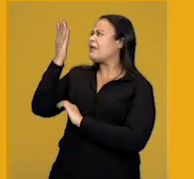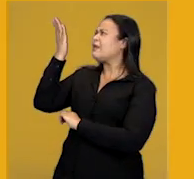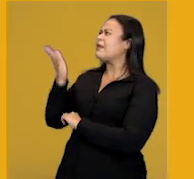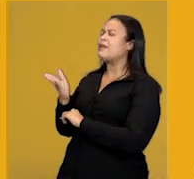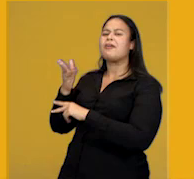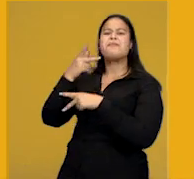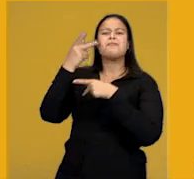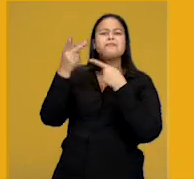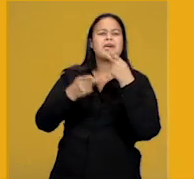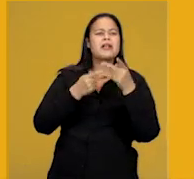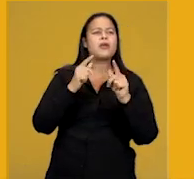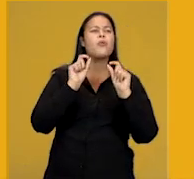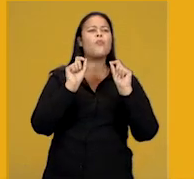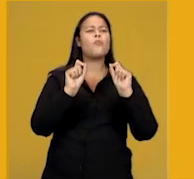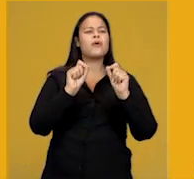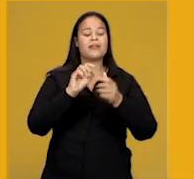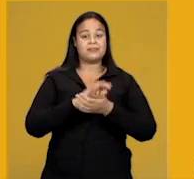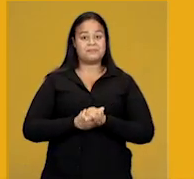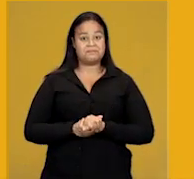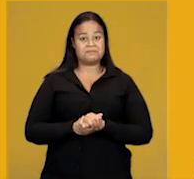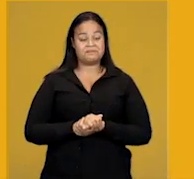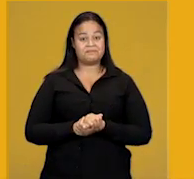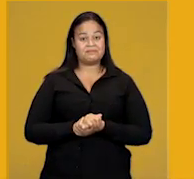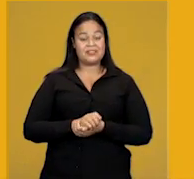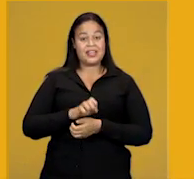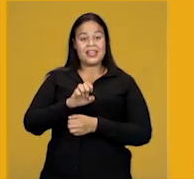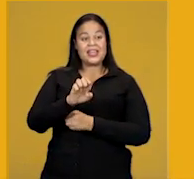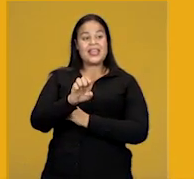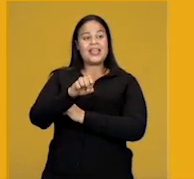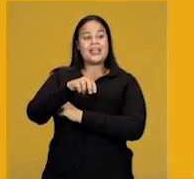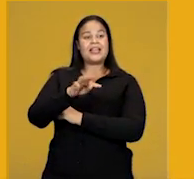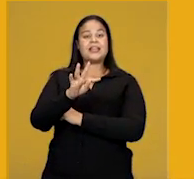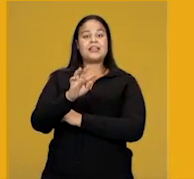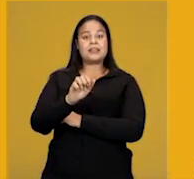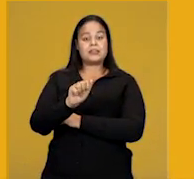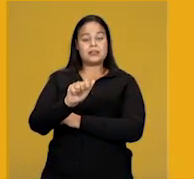da entalpia em uma dada reação química,